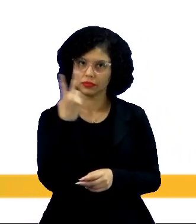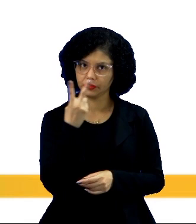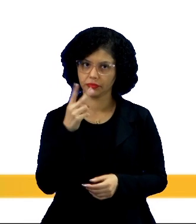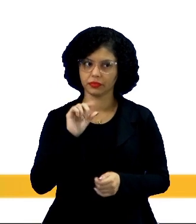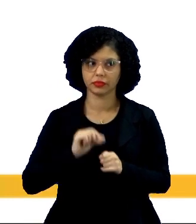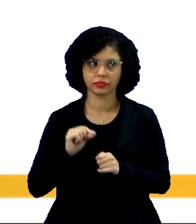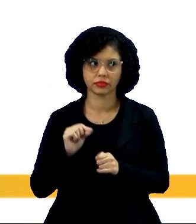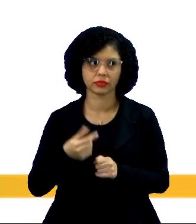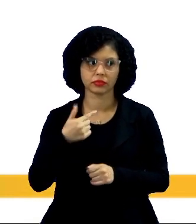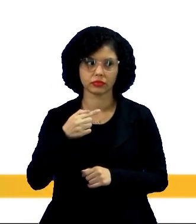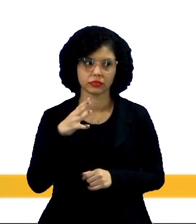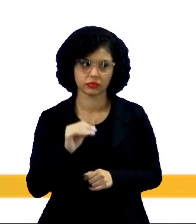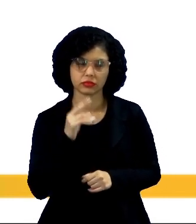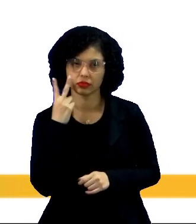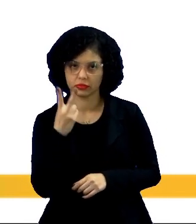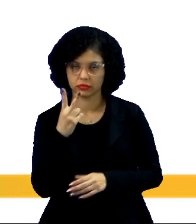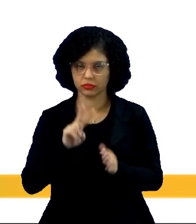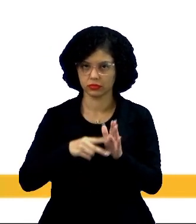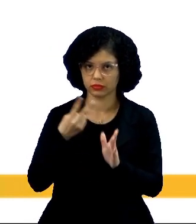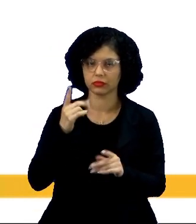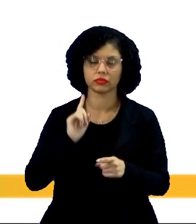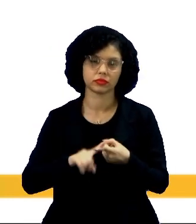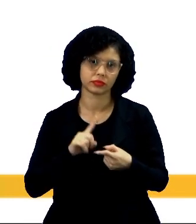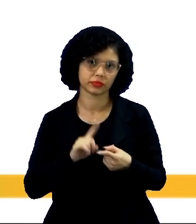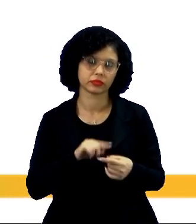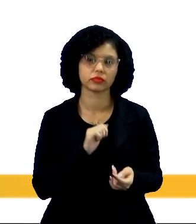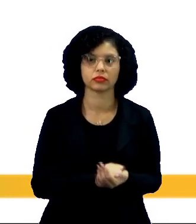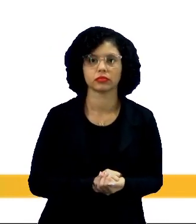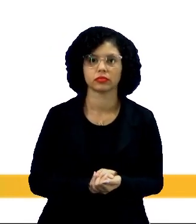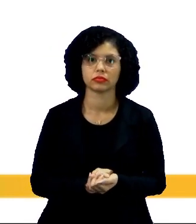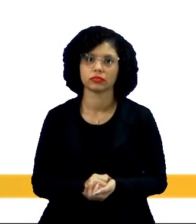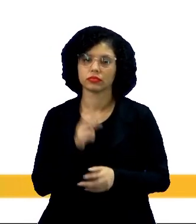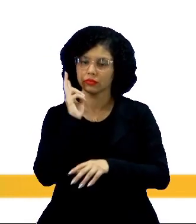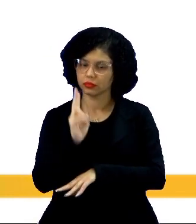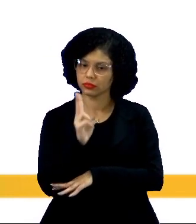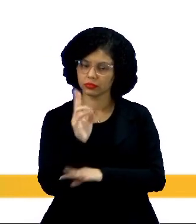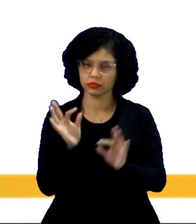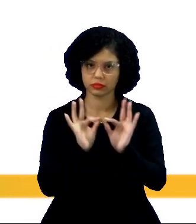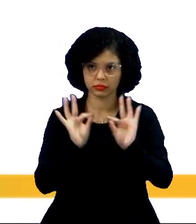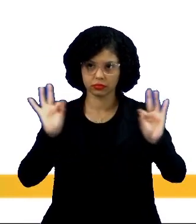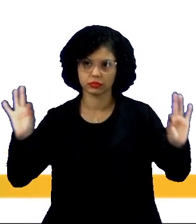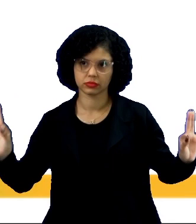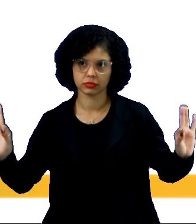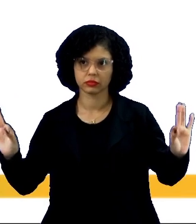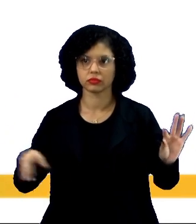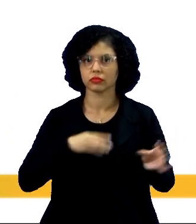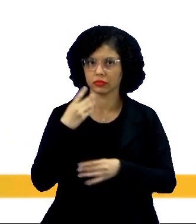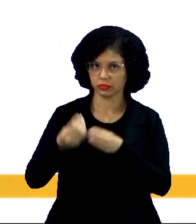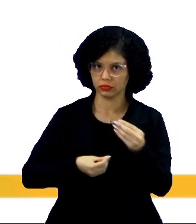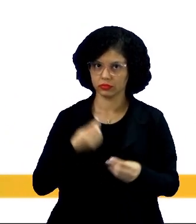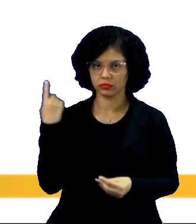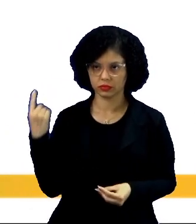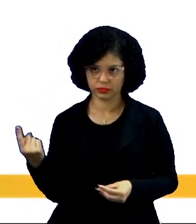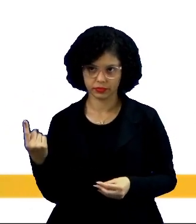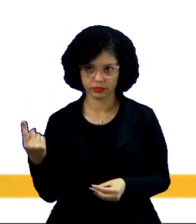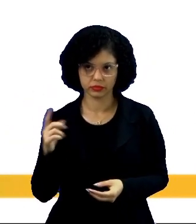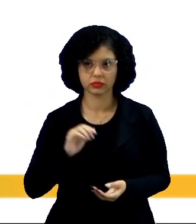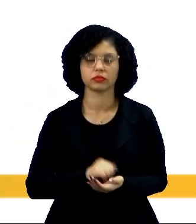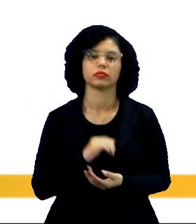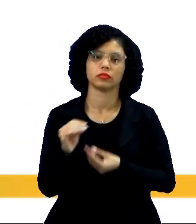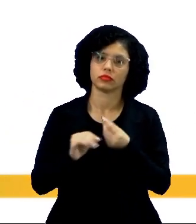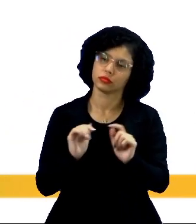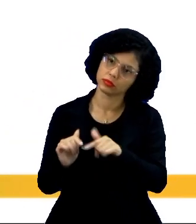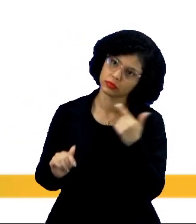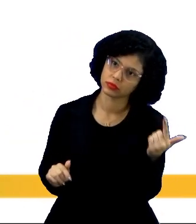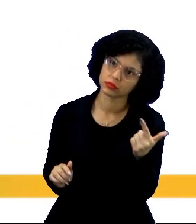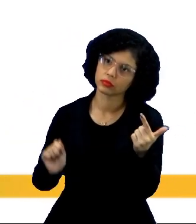duas vezes e o 70 duas vezes, porque são as mesmas medições, tanto de um